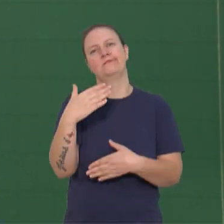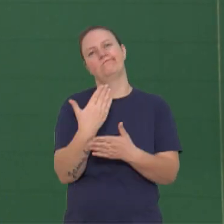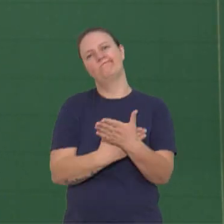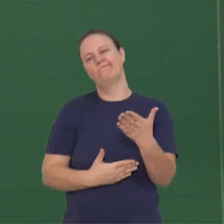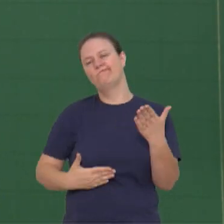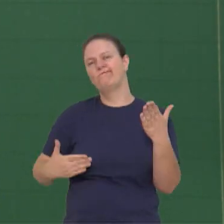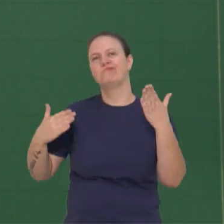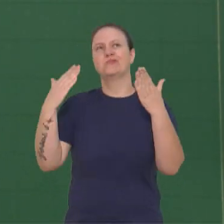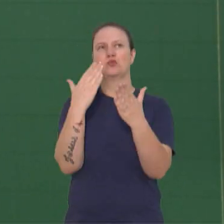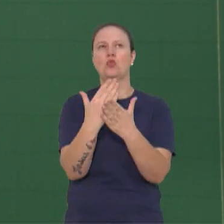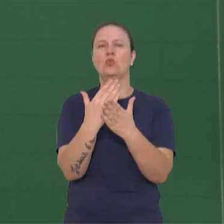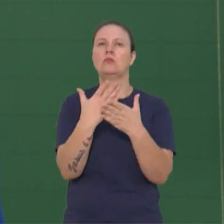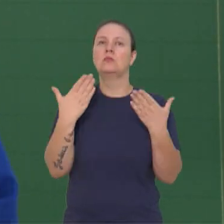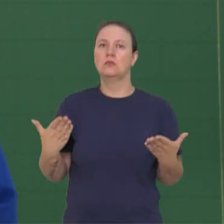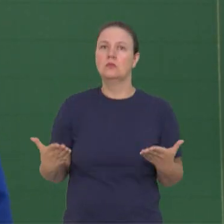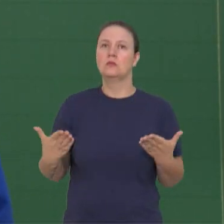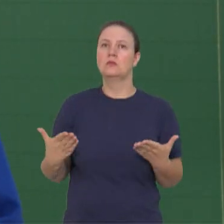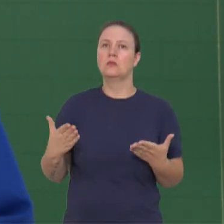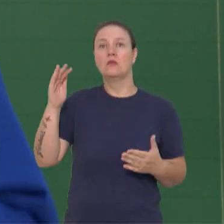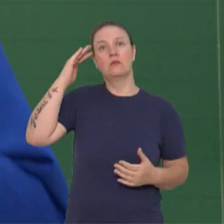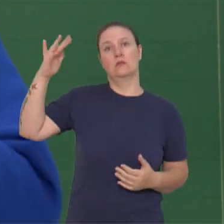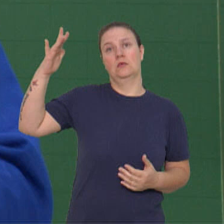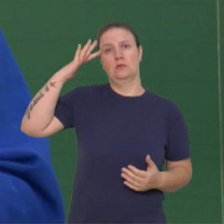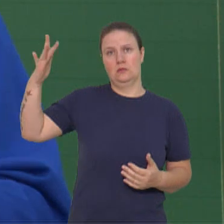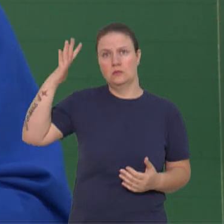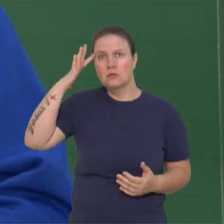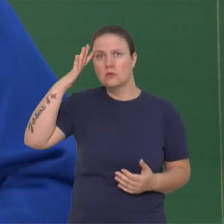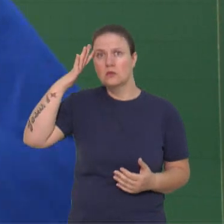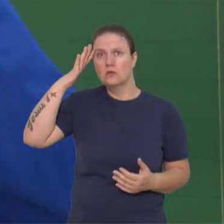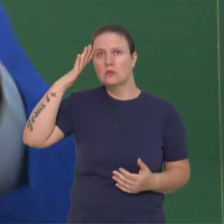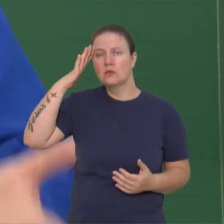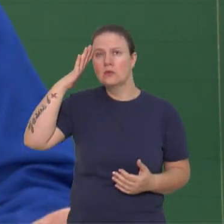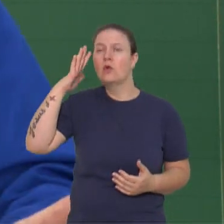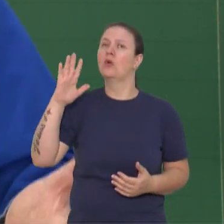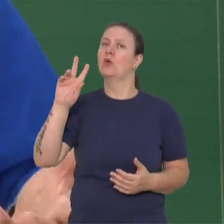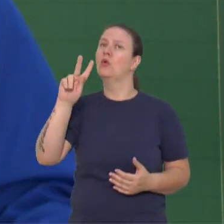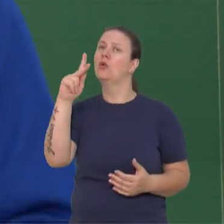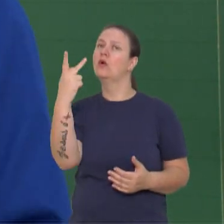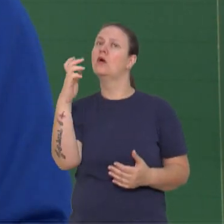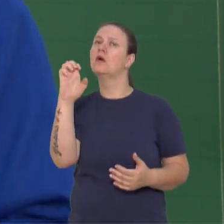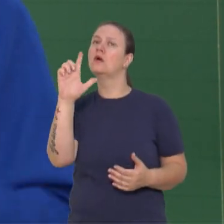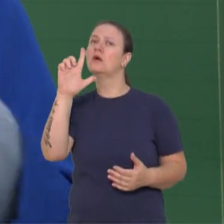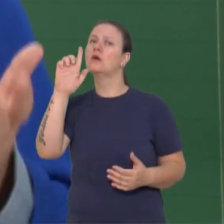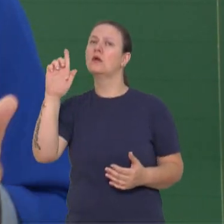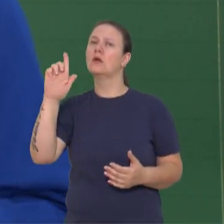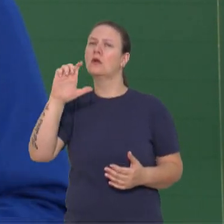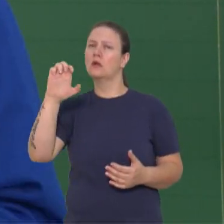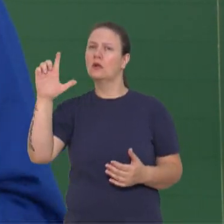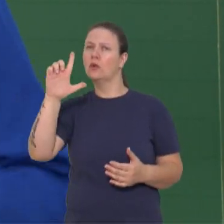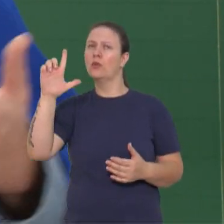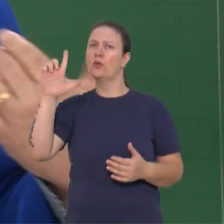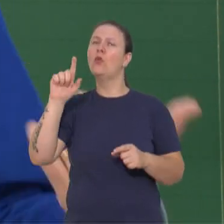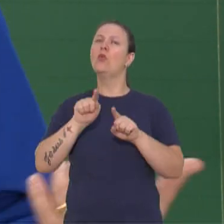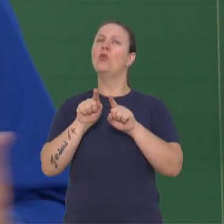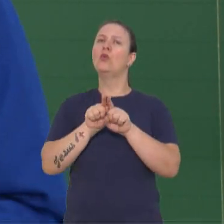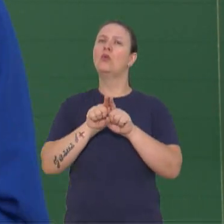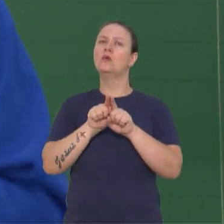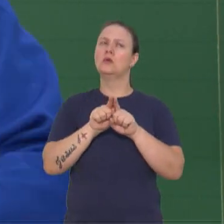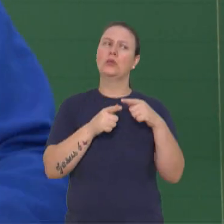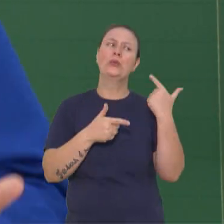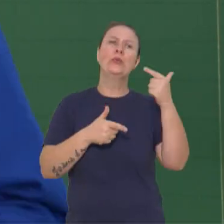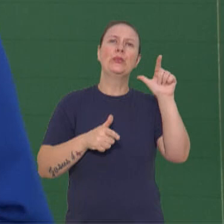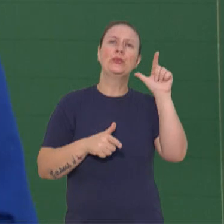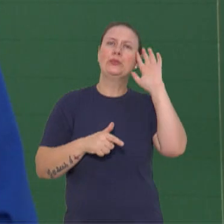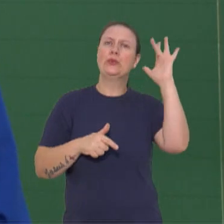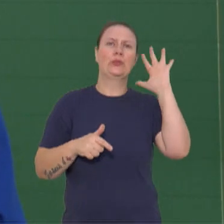mais relativo à filosofia hegeliana, filosofia produzida pelo Hegel, do que o Heráclito